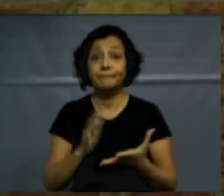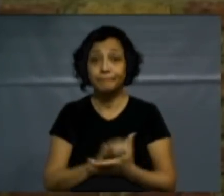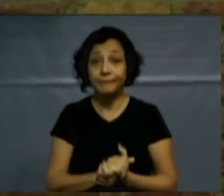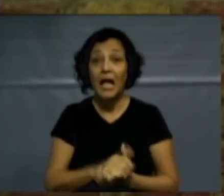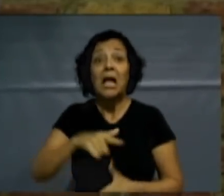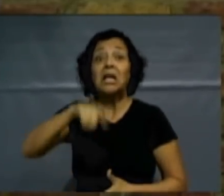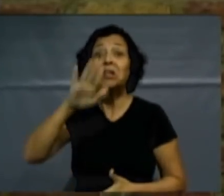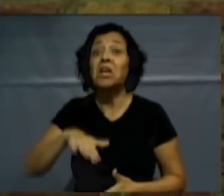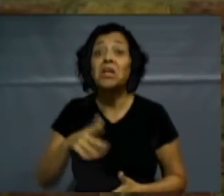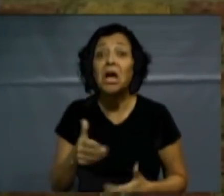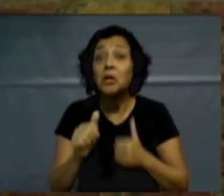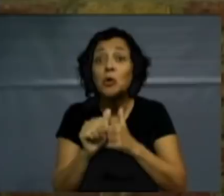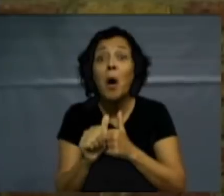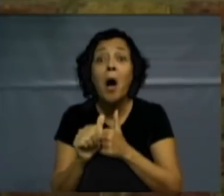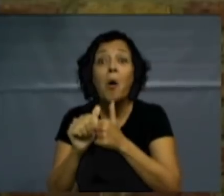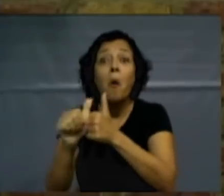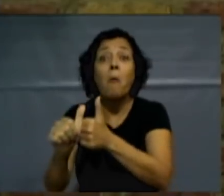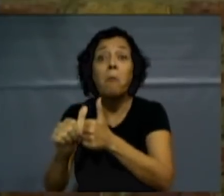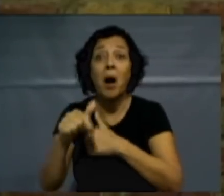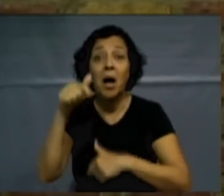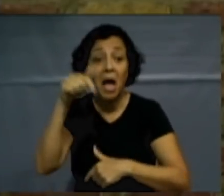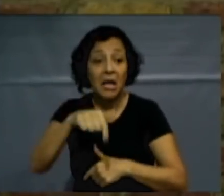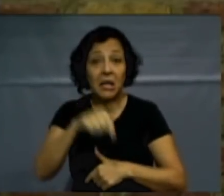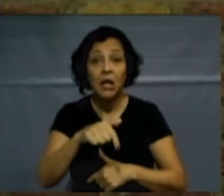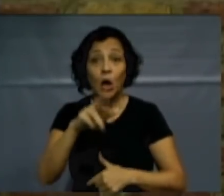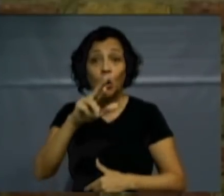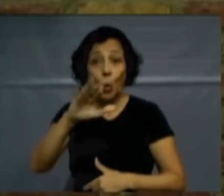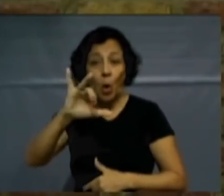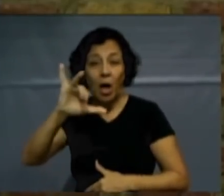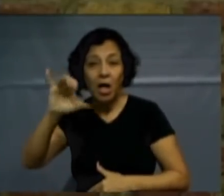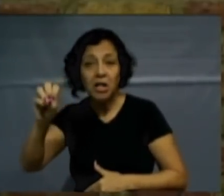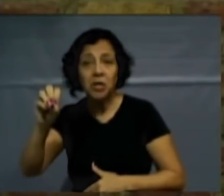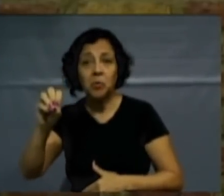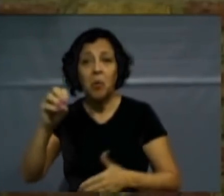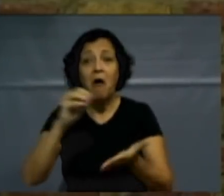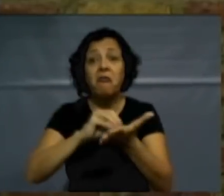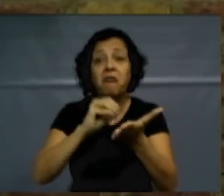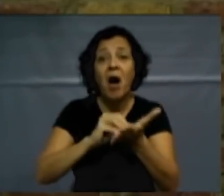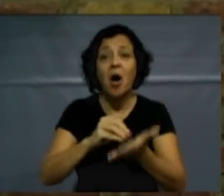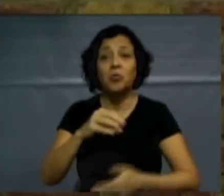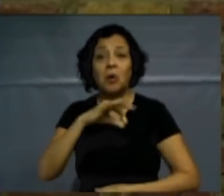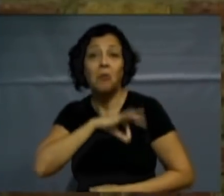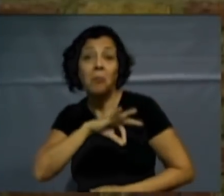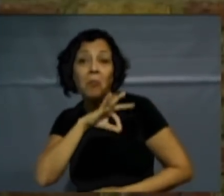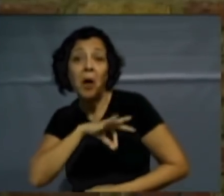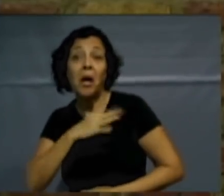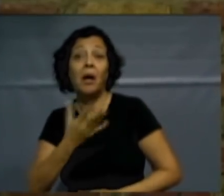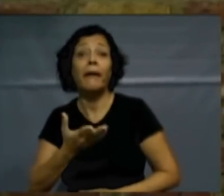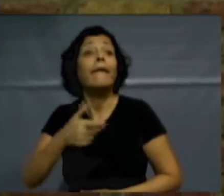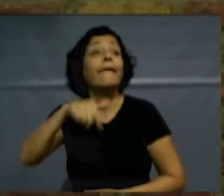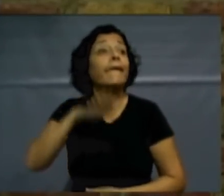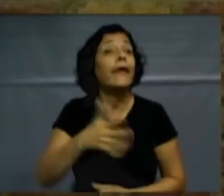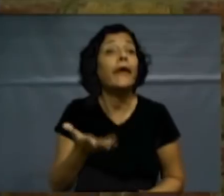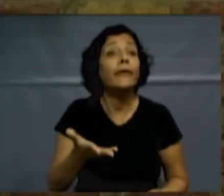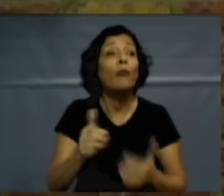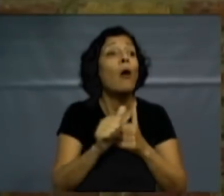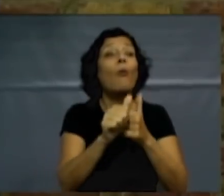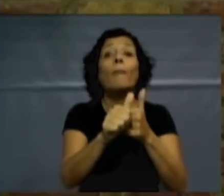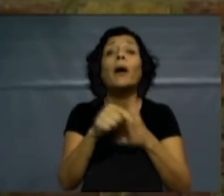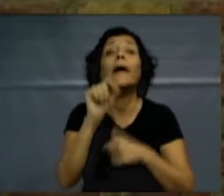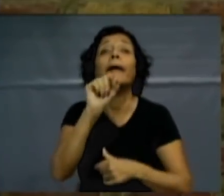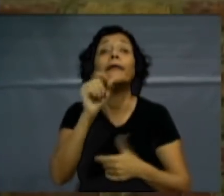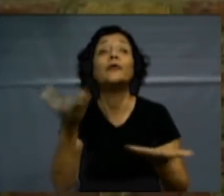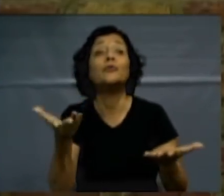Quem é que não está acompanhando a intervenção no Estado do Rio? A falta de pagamento ao servidor público? Quem é que não está acompanhando